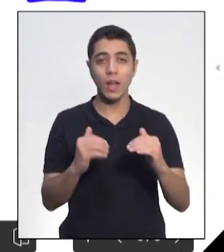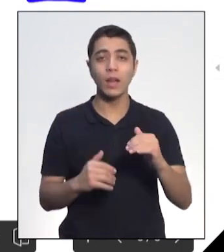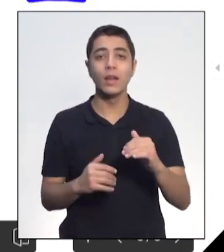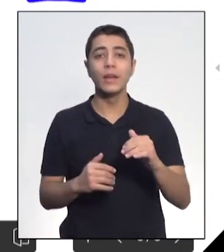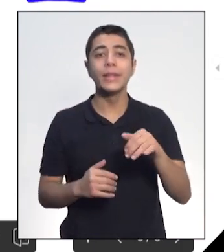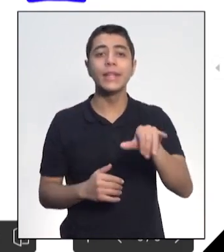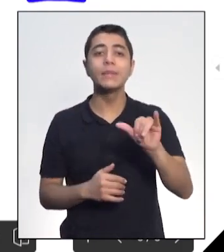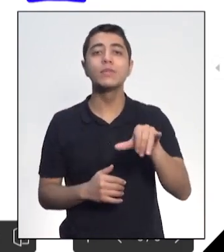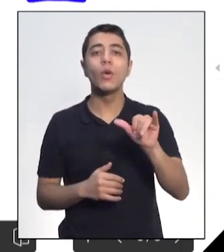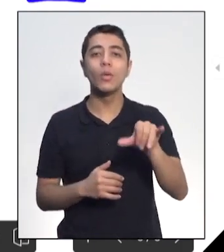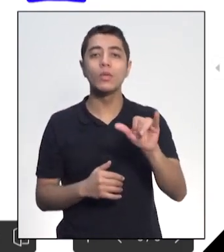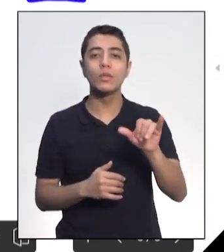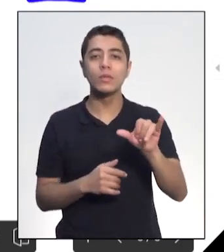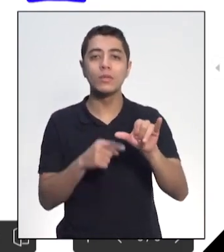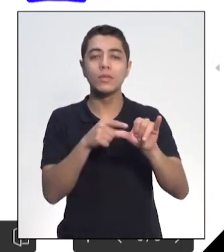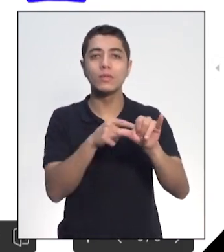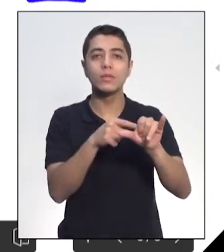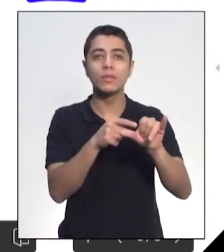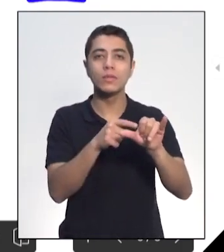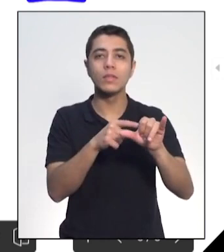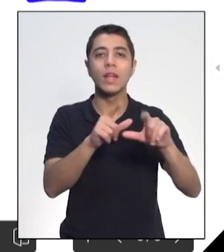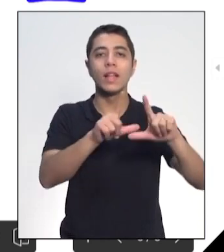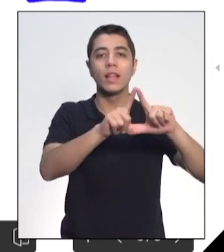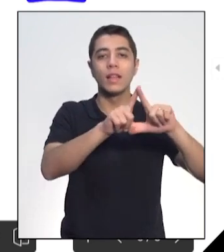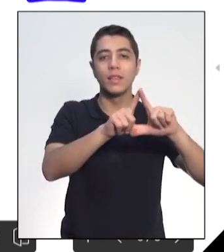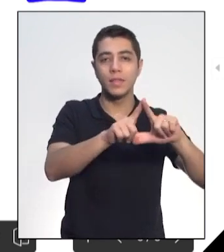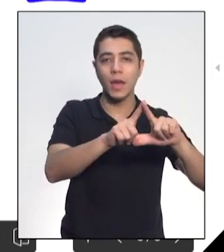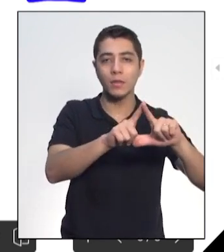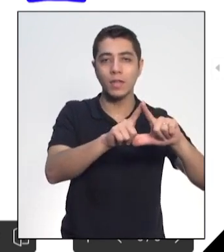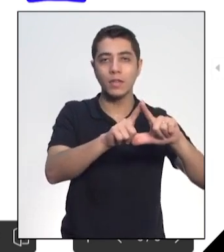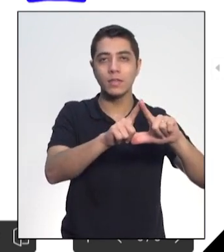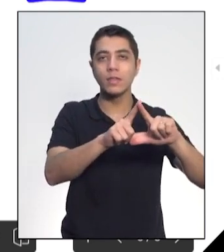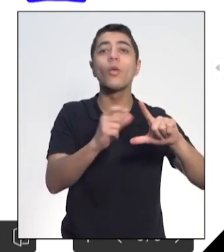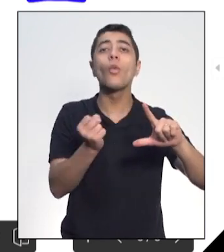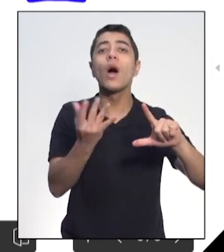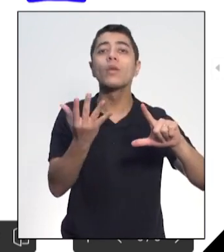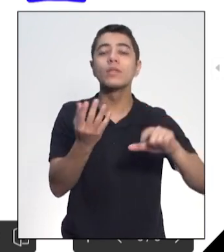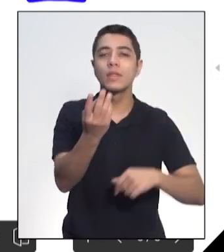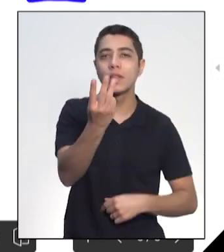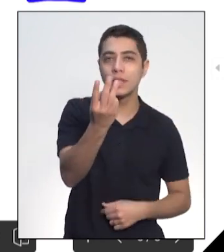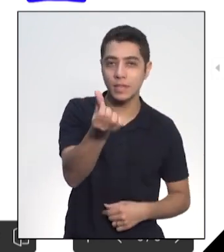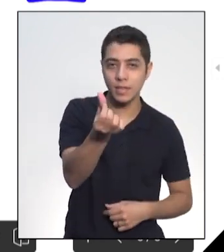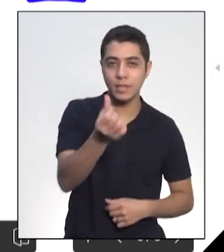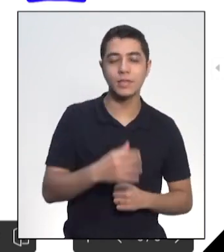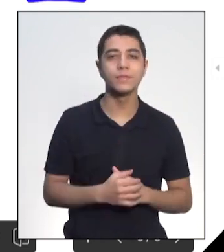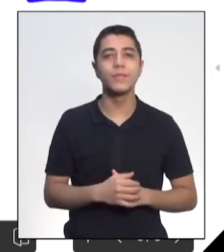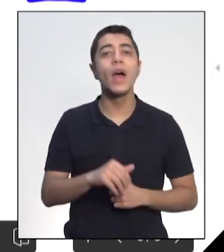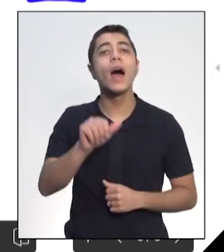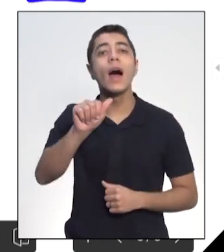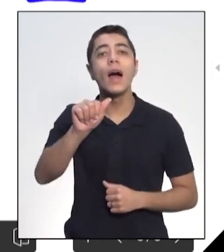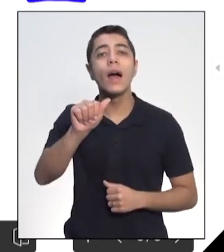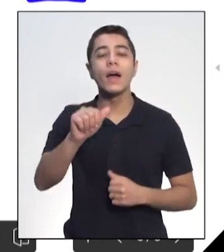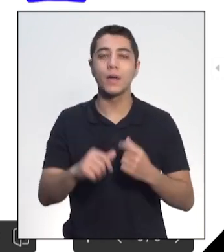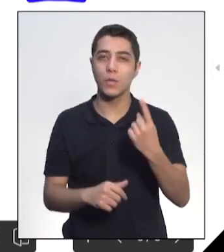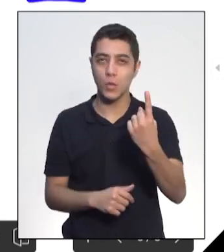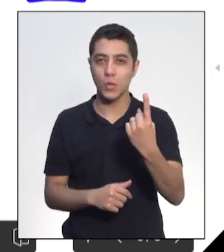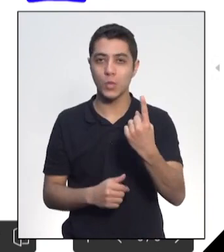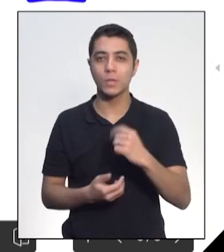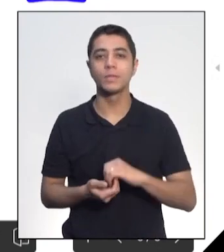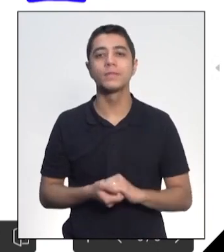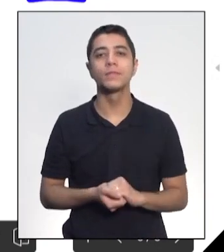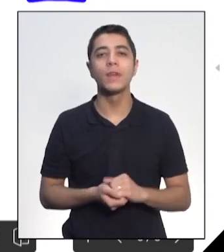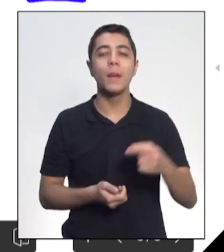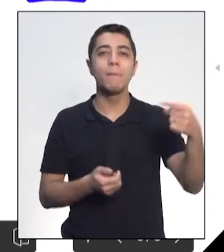é 36. 4 vezes o a. 4 vezes 1. Então, ficou menos 36 sobre